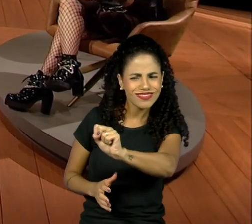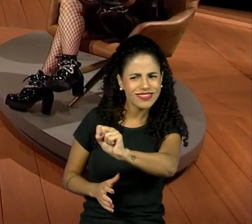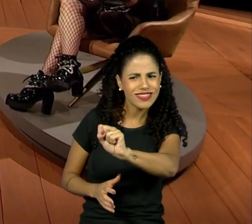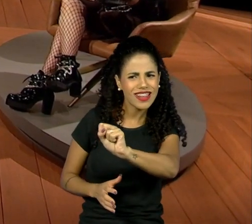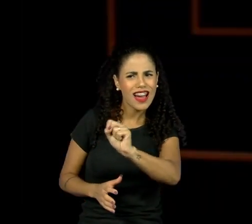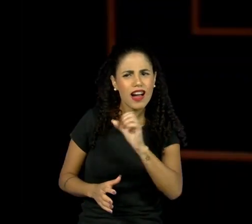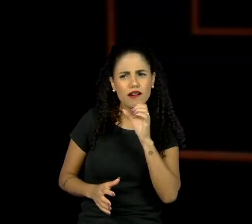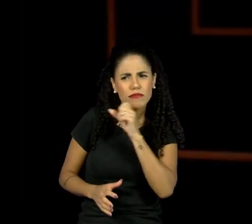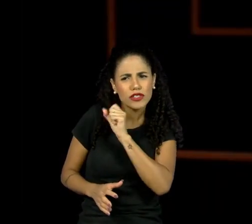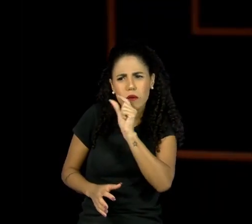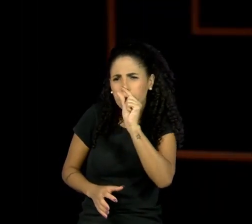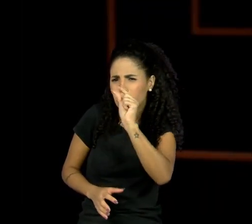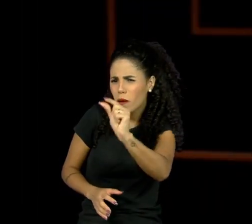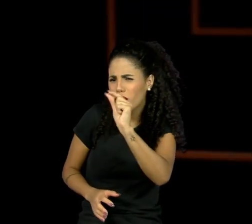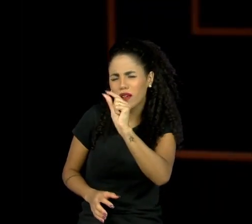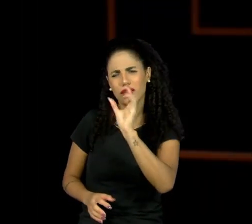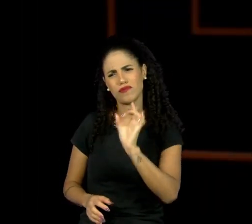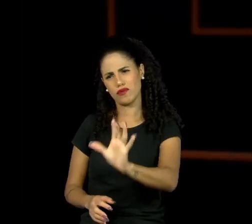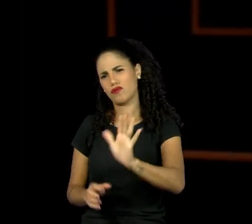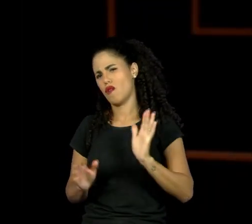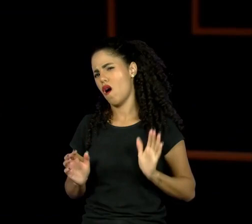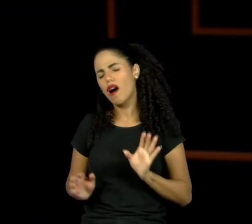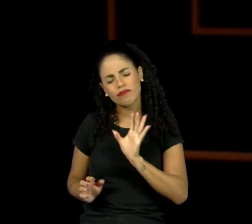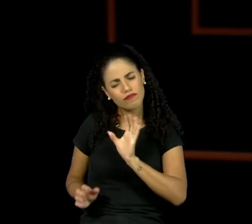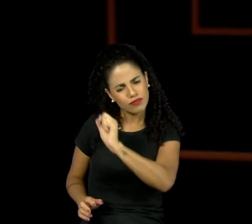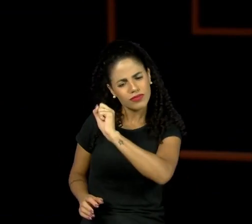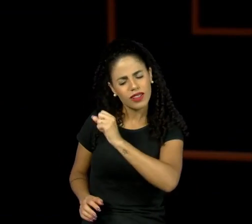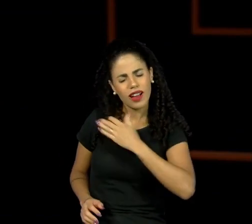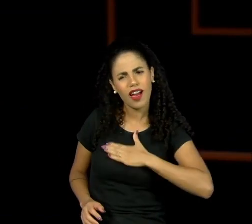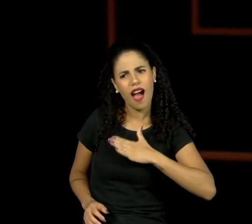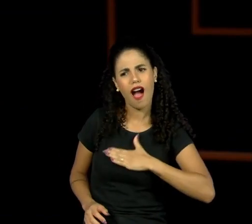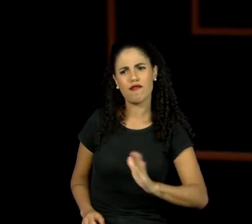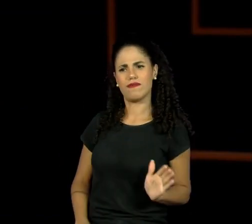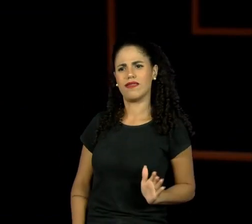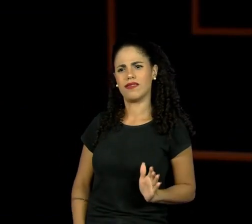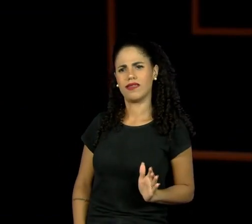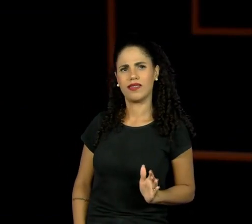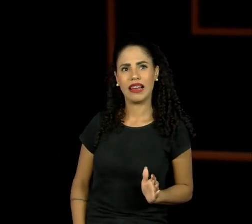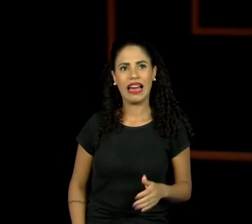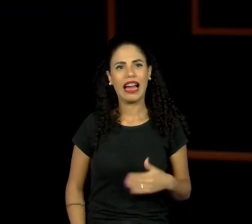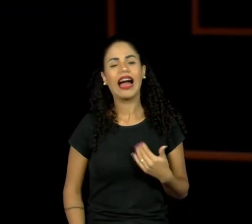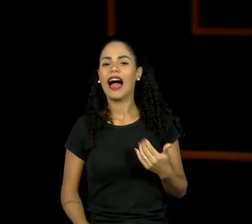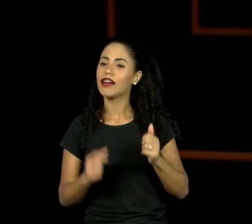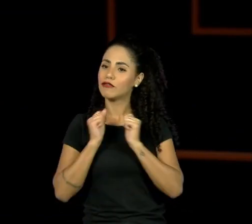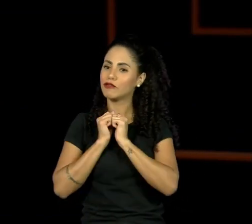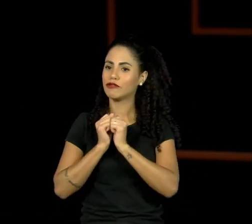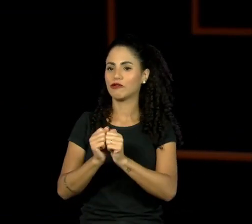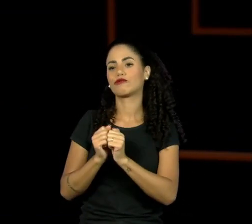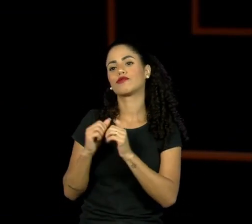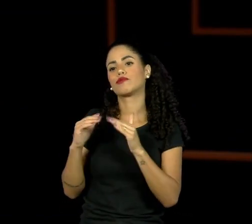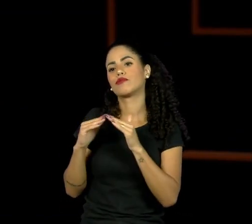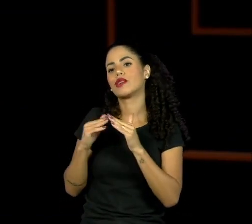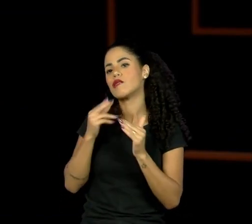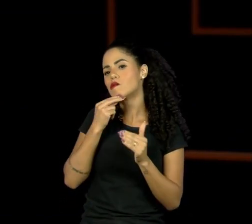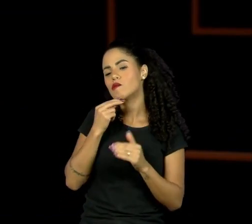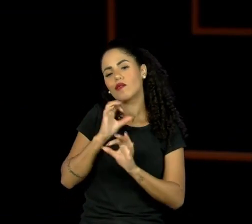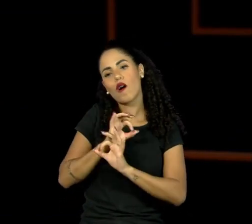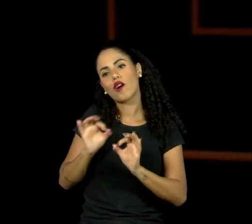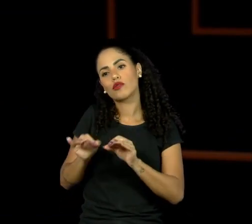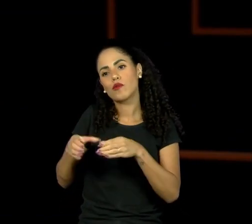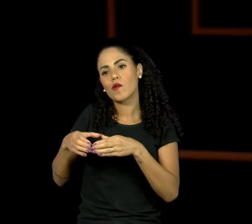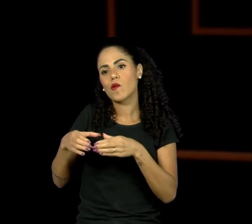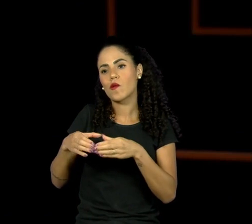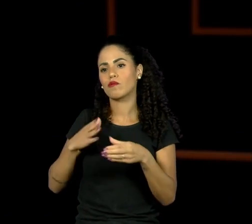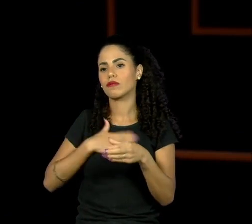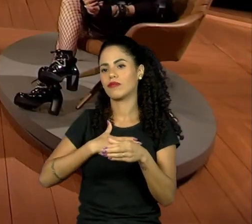É só mais um pouquinho. Segura que vai dar certo. E aí nós fomos todos morar juntos. E deu muito certo, meus